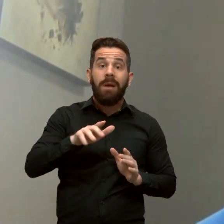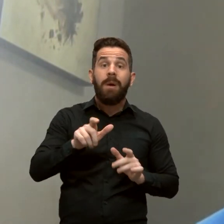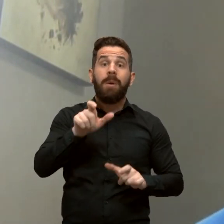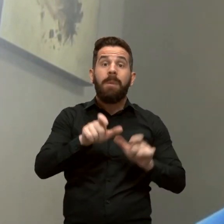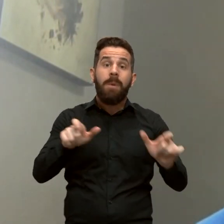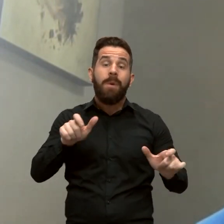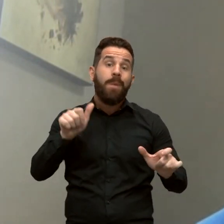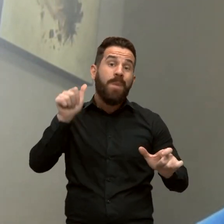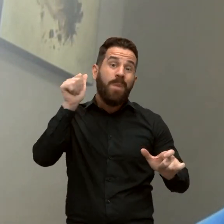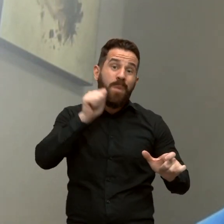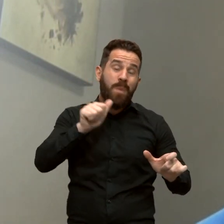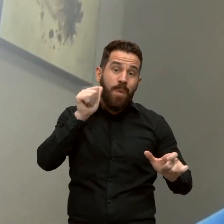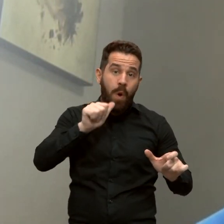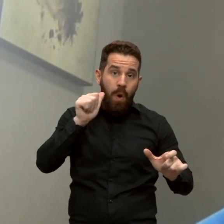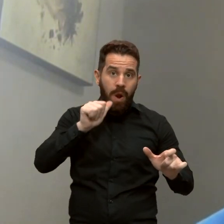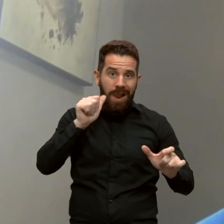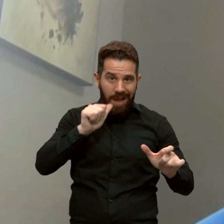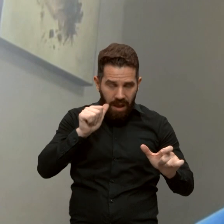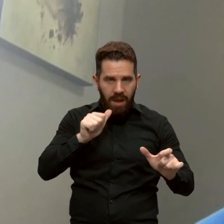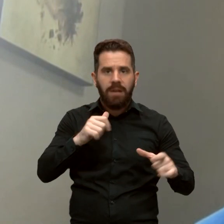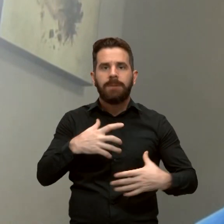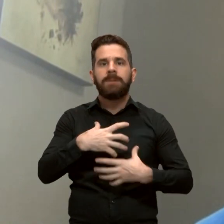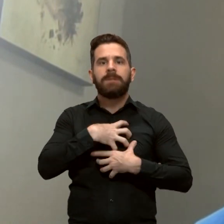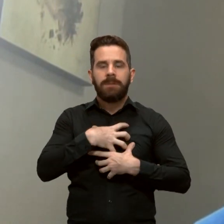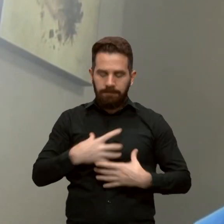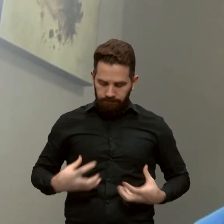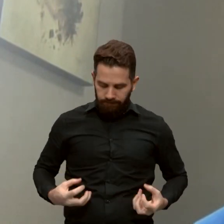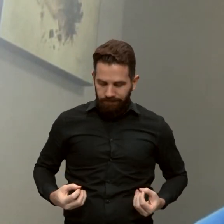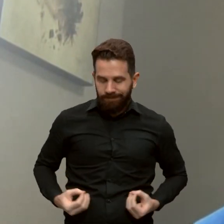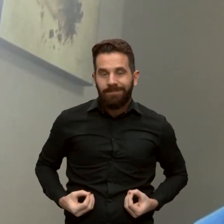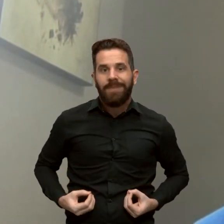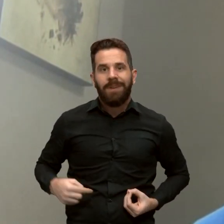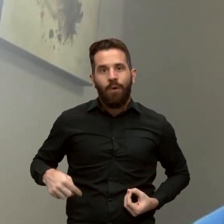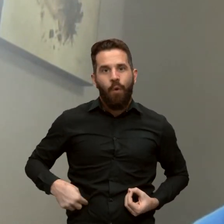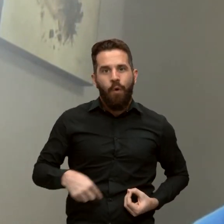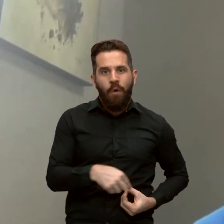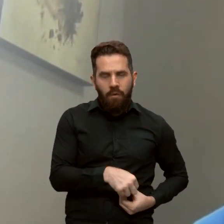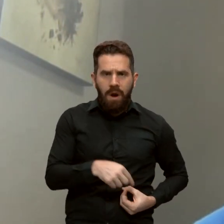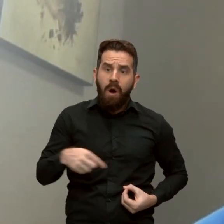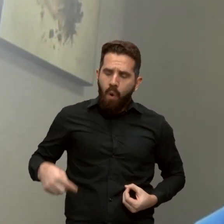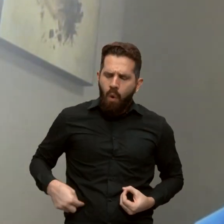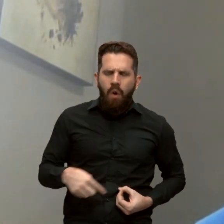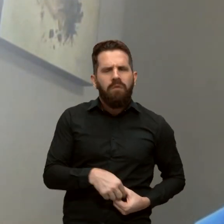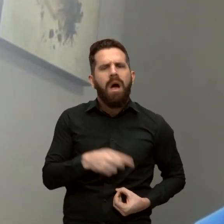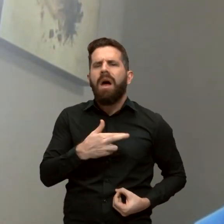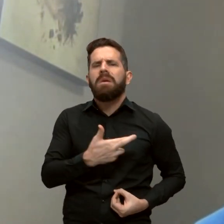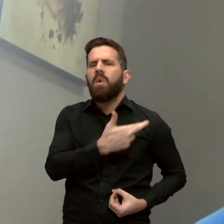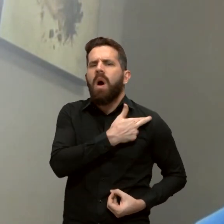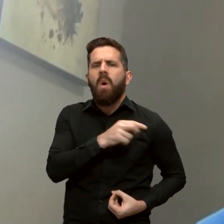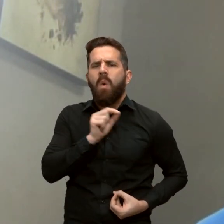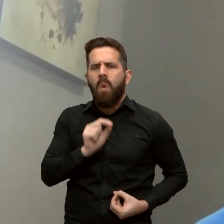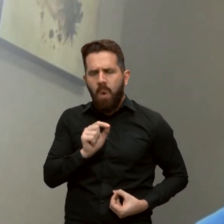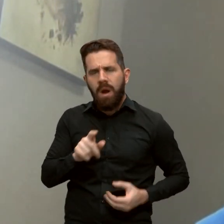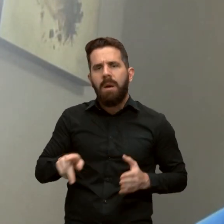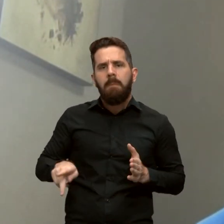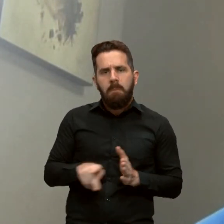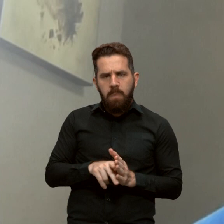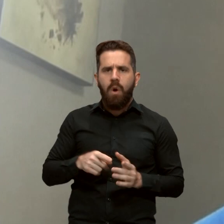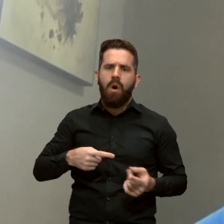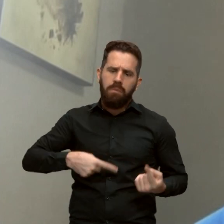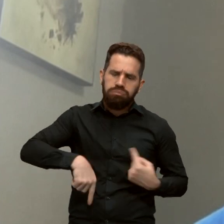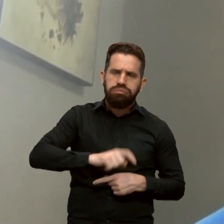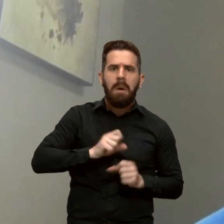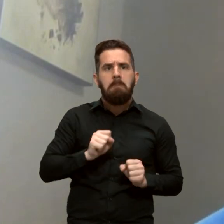seja, os ovários, que são os órgãos responsáveis, né, pela vida fértil da mulher, pela ovulação,